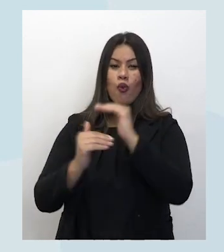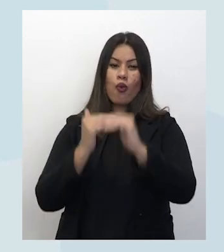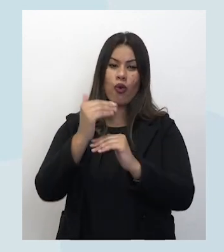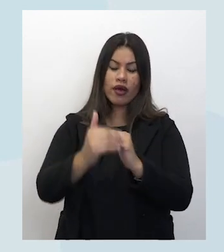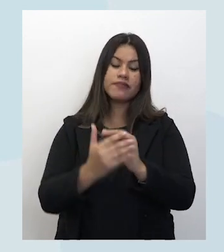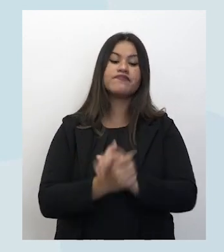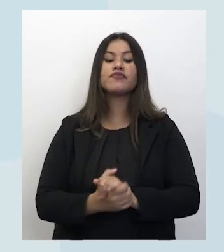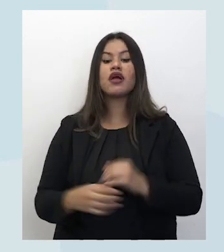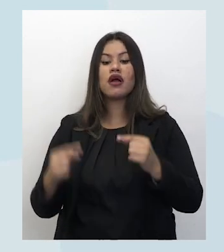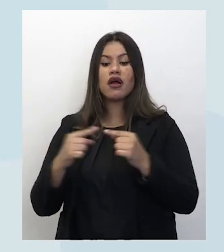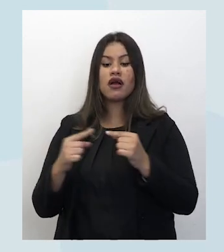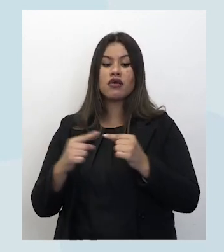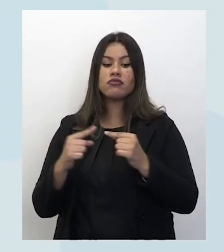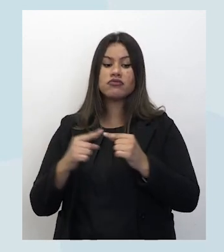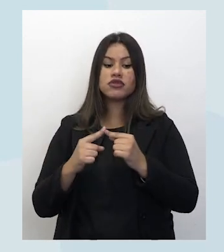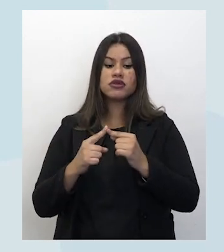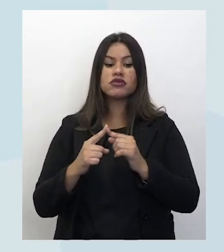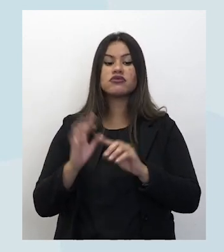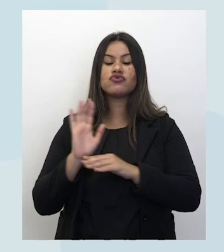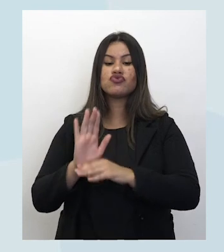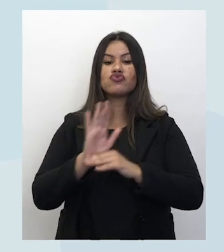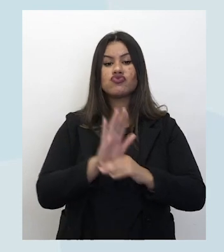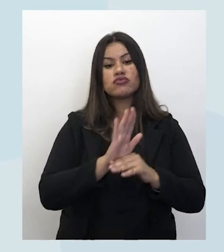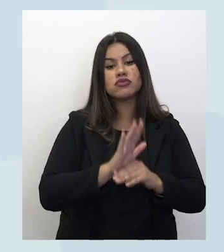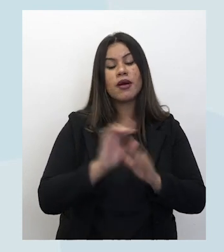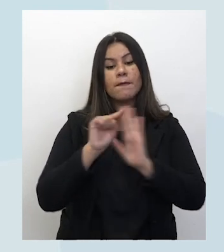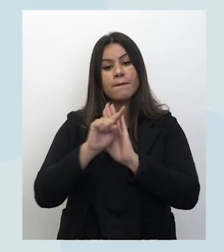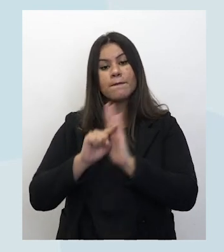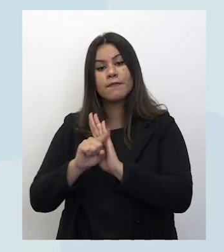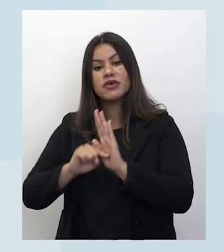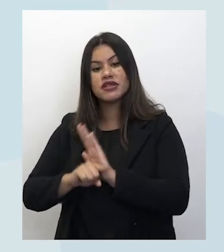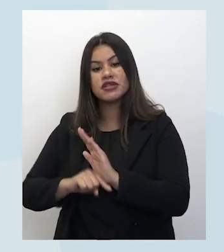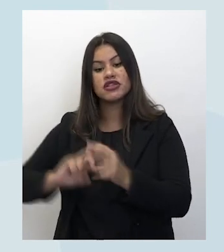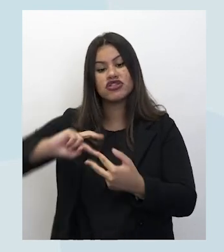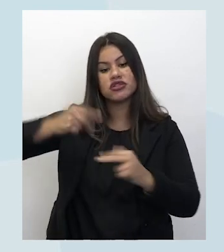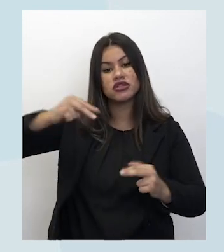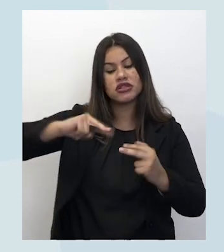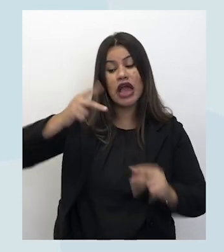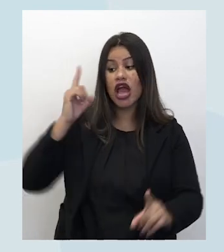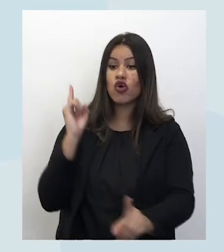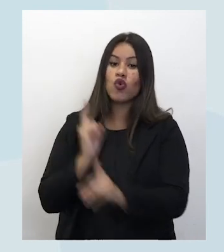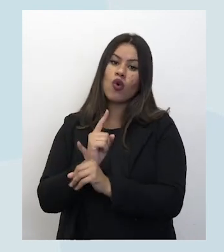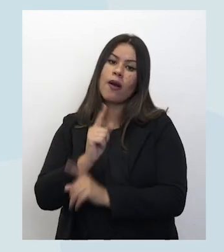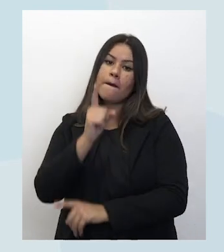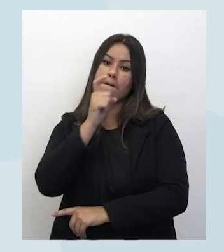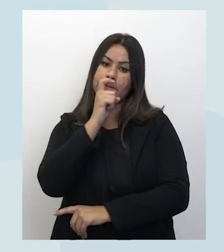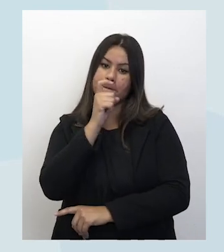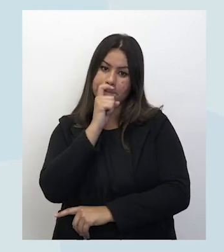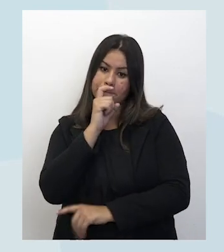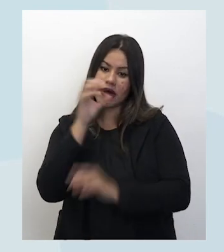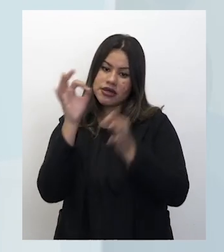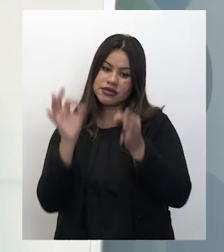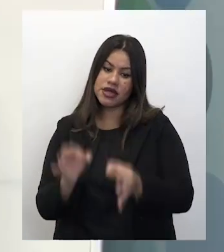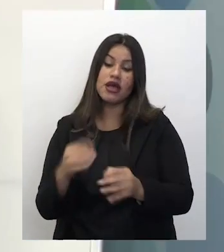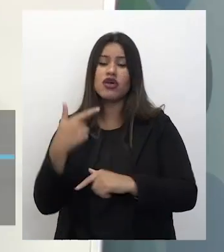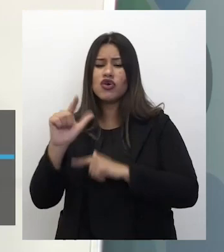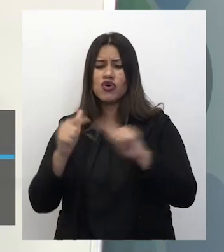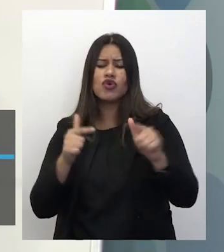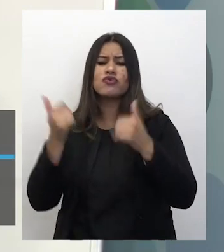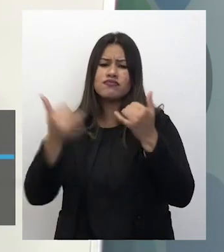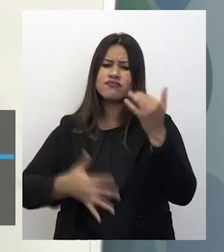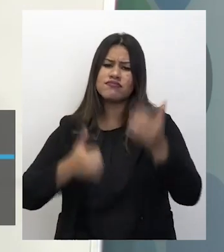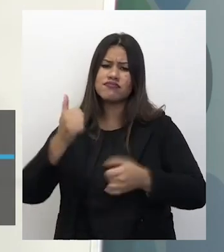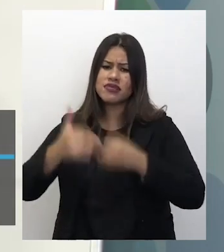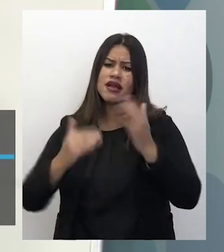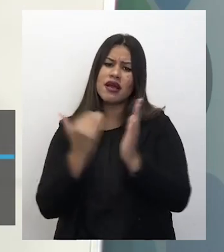papel teórico determinante no exame de DNA para determinar a paternidade, entre outras coisas que a gente discutiu aqui na aula.